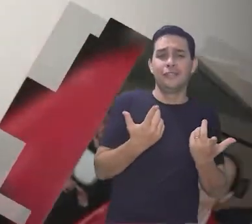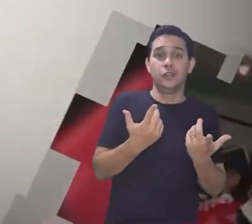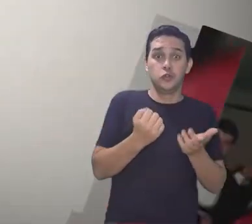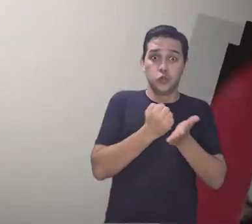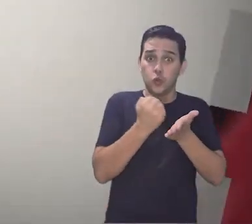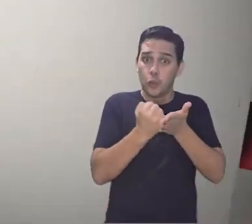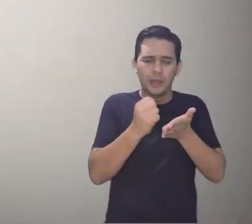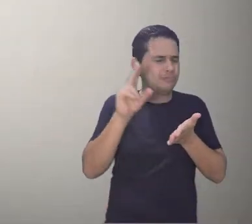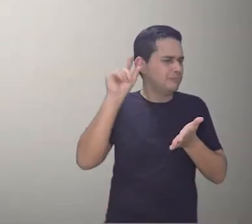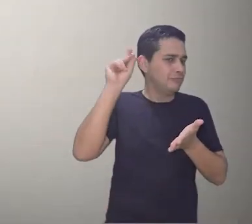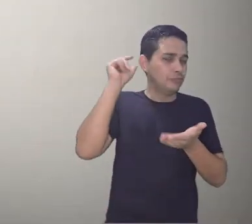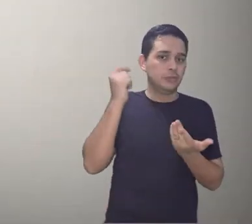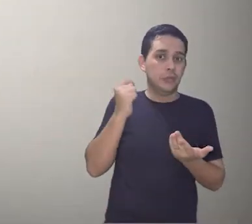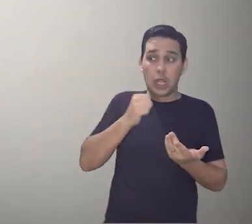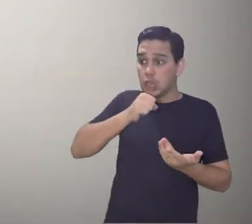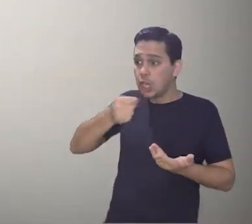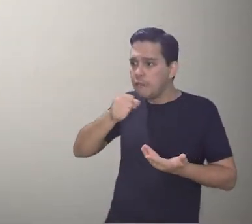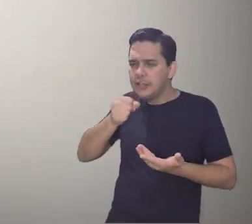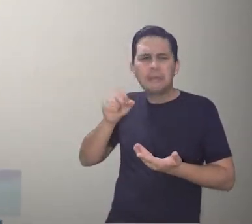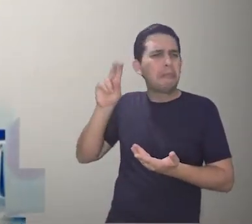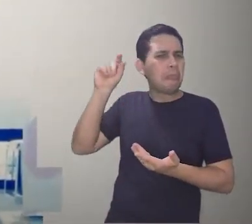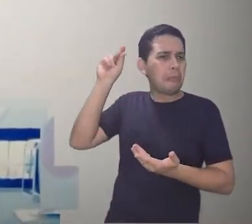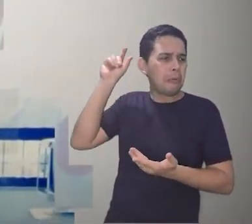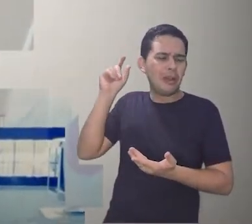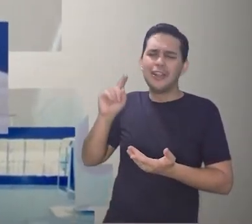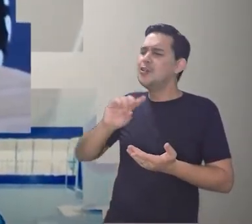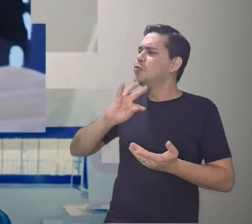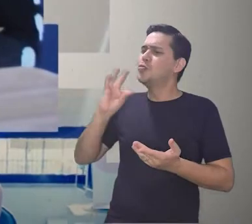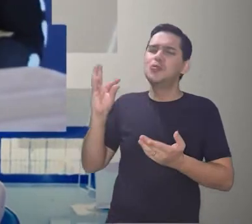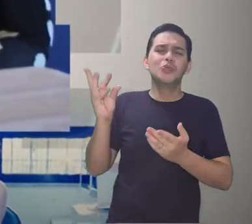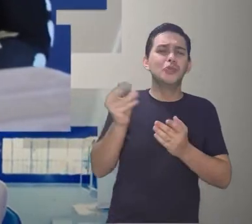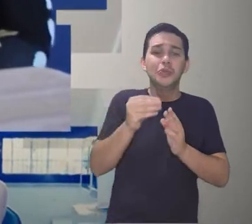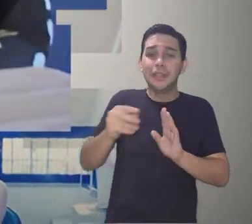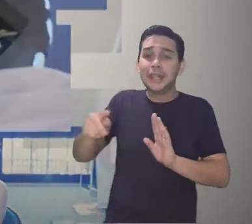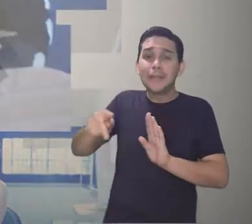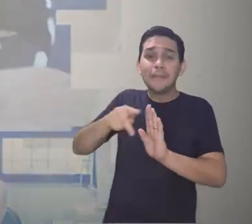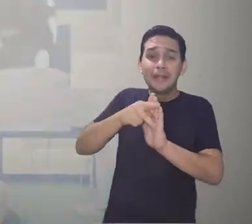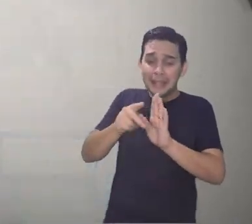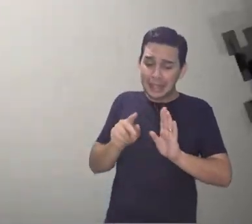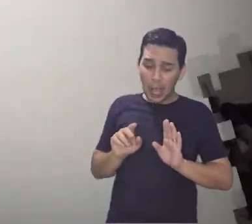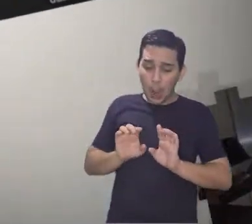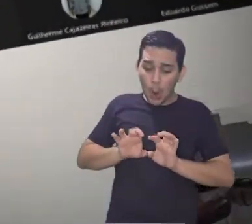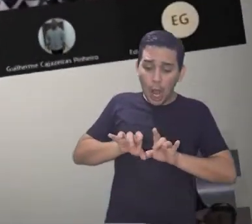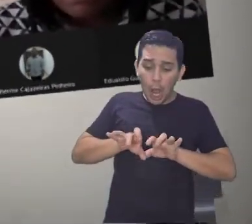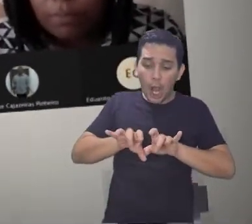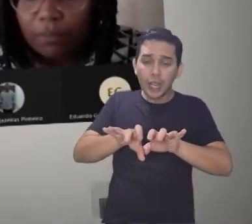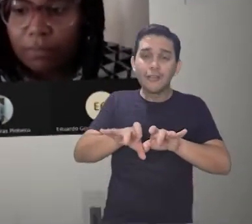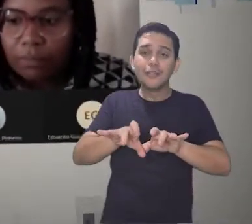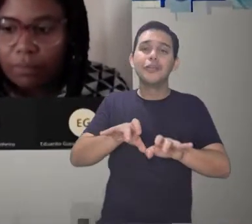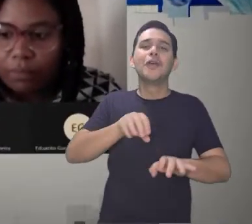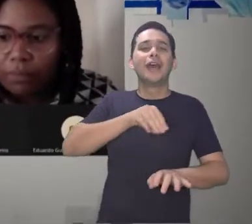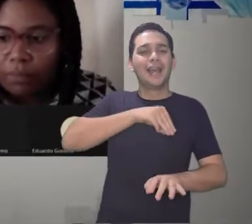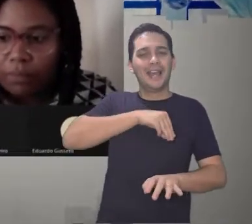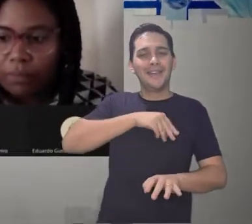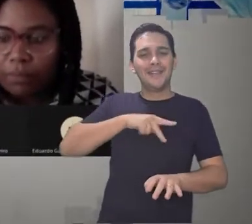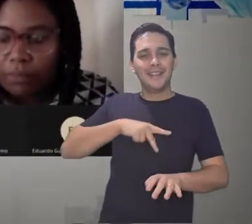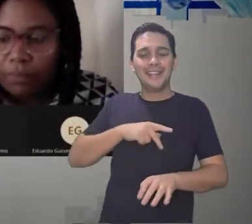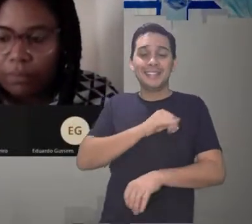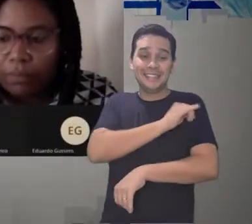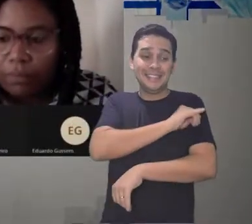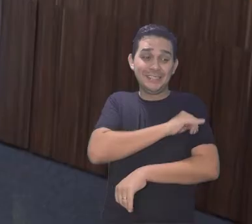históricos, entrevistas raras e tudo o que compõe os arquivos do CDM MPRJ.